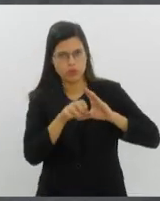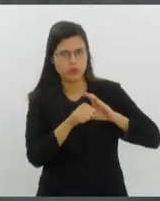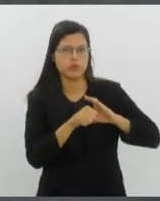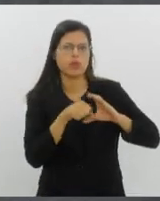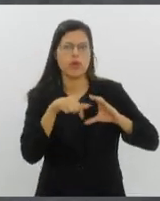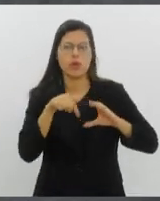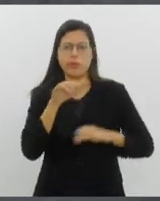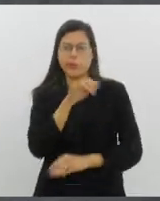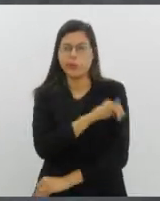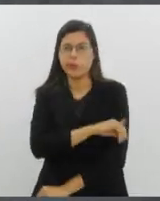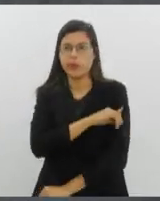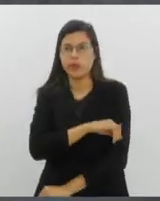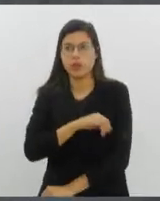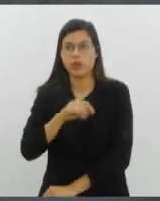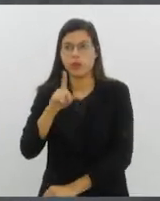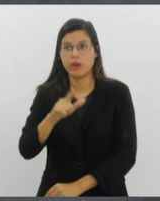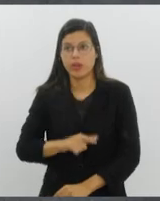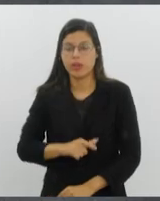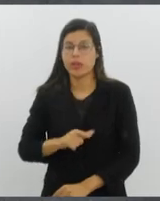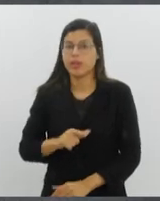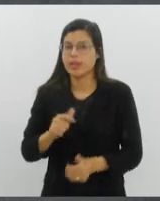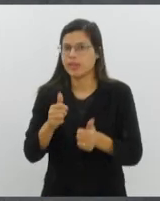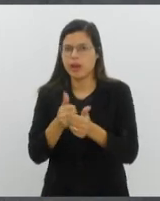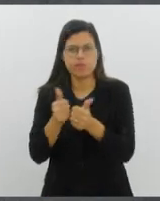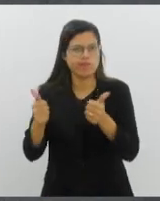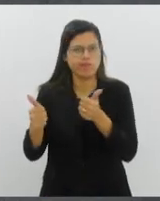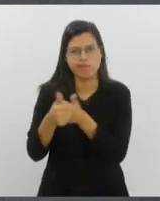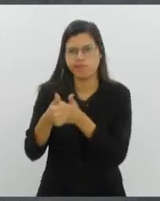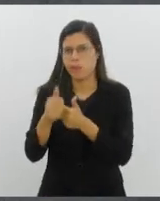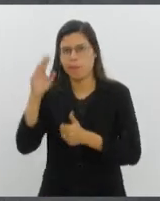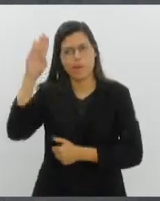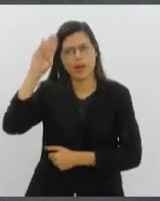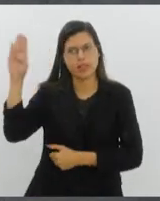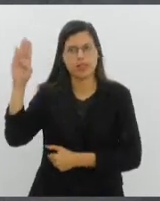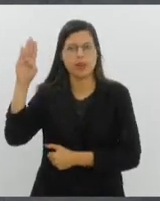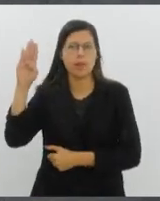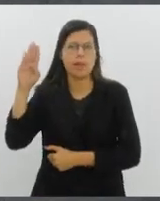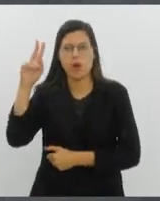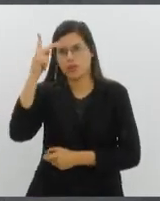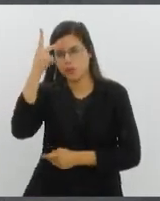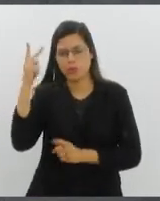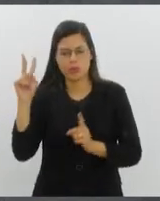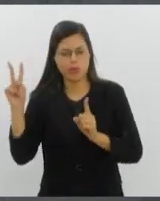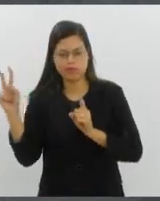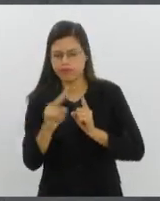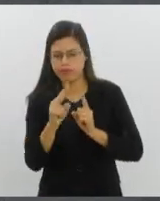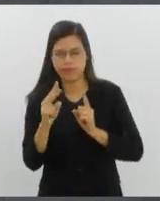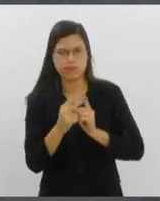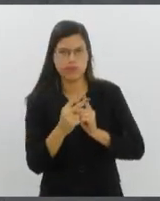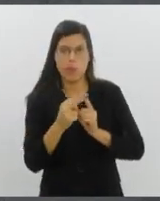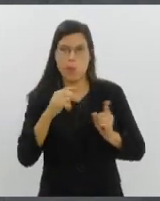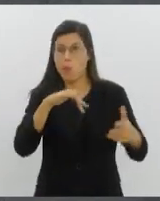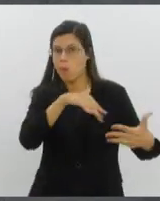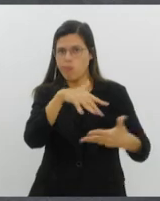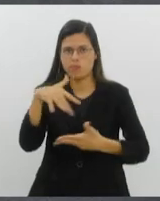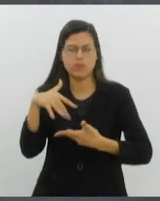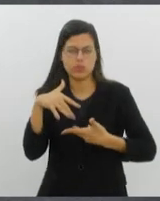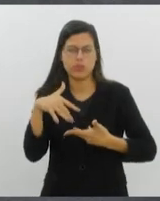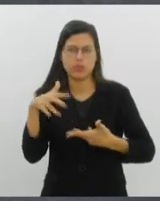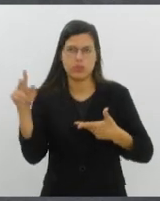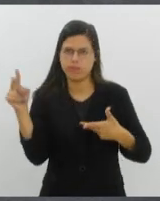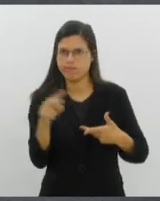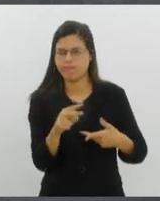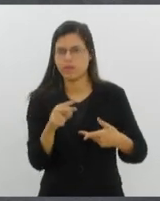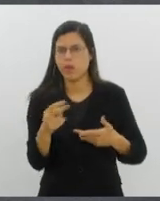diga-se de passagem, é carro-chefe, porta de entrada, vitrine para o mundo. Então, gostaria de me